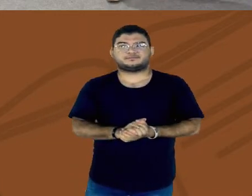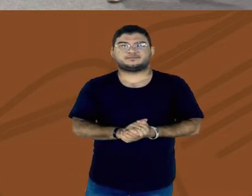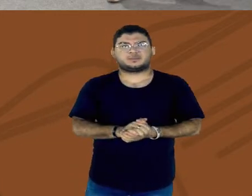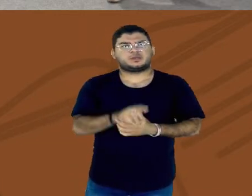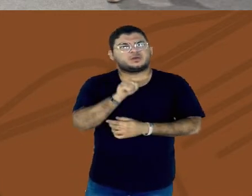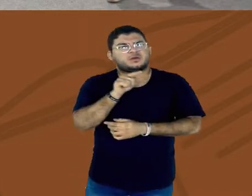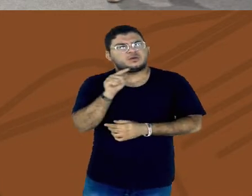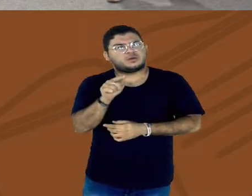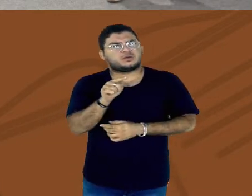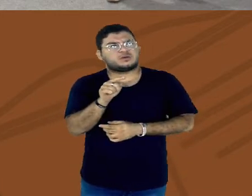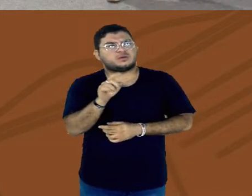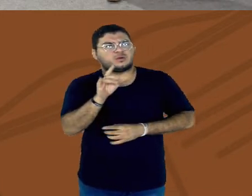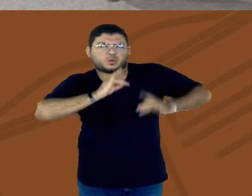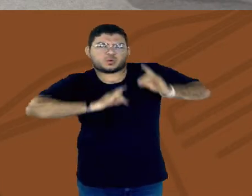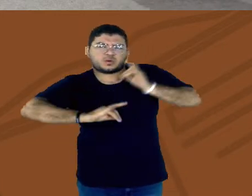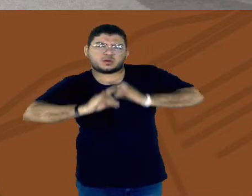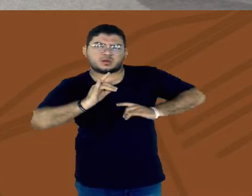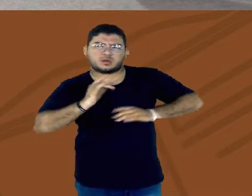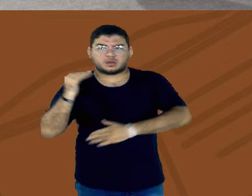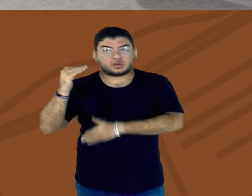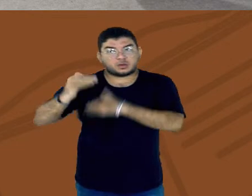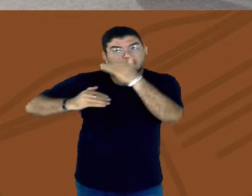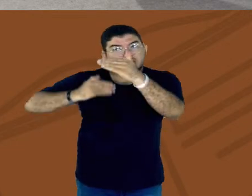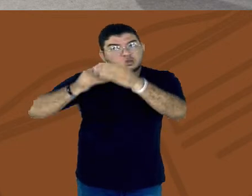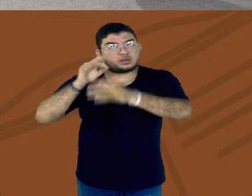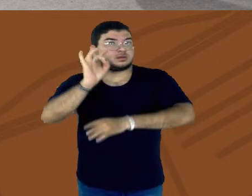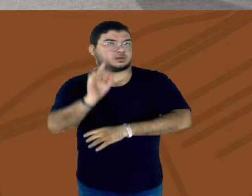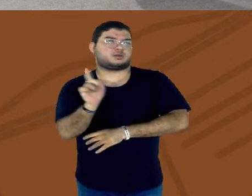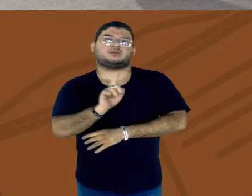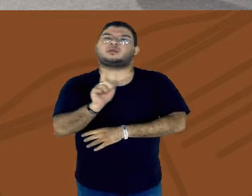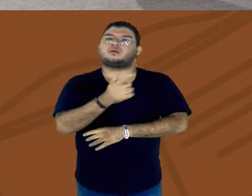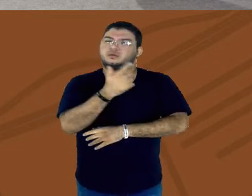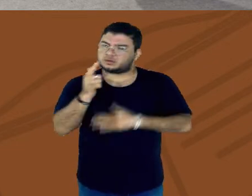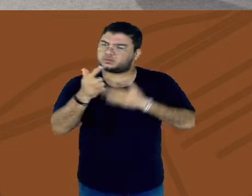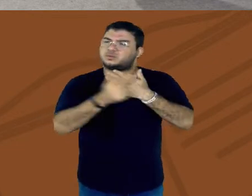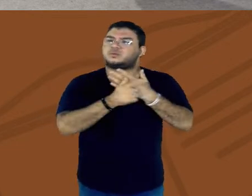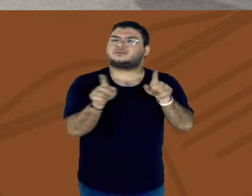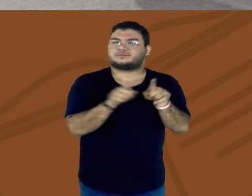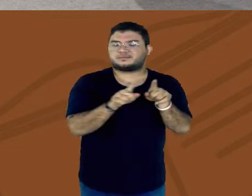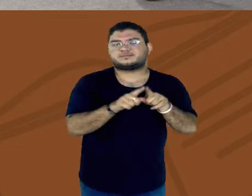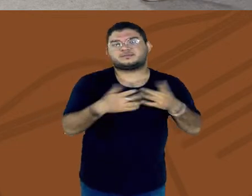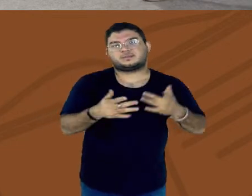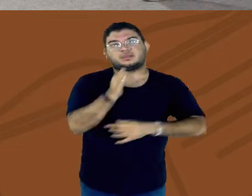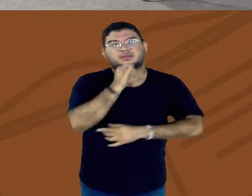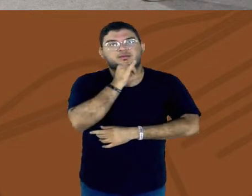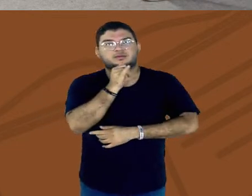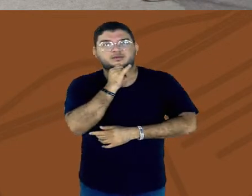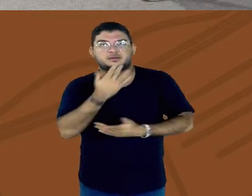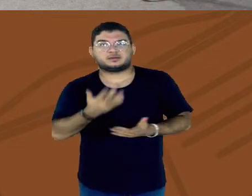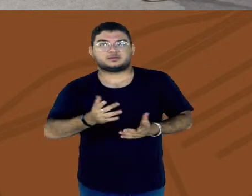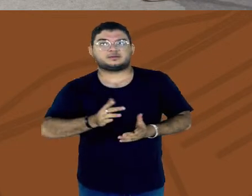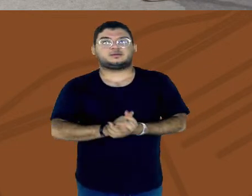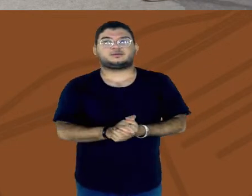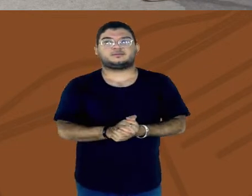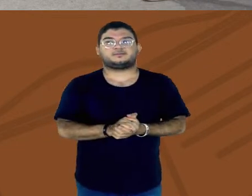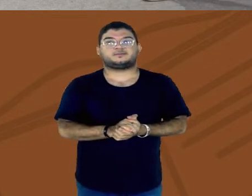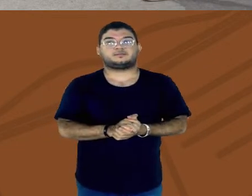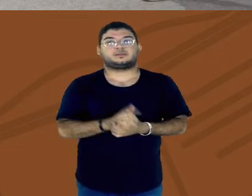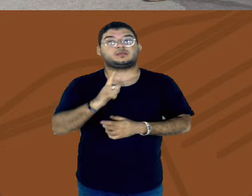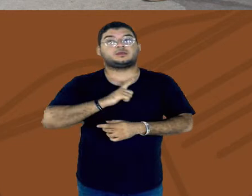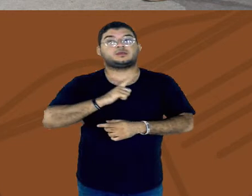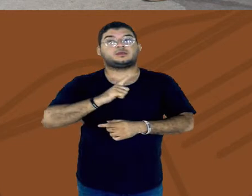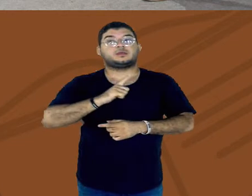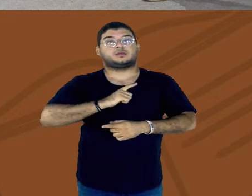os hormônios só atuam no crescimento do nosso corpo? Não. Eles têm outras funções. Por exemplo, atuam no